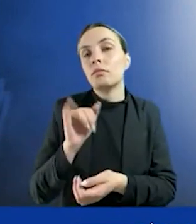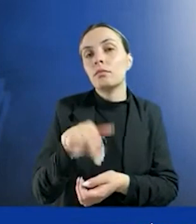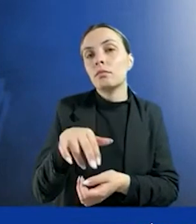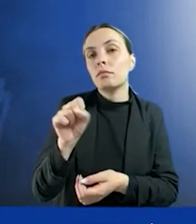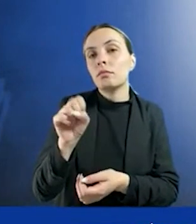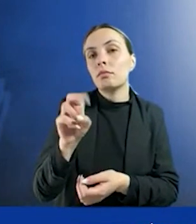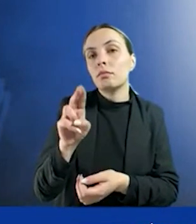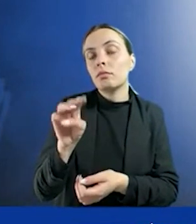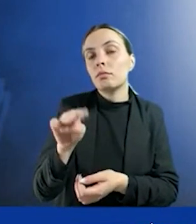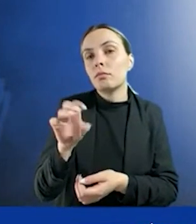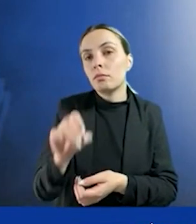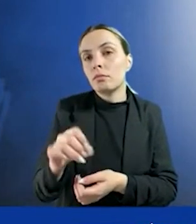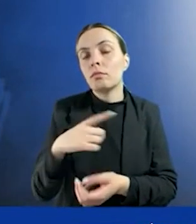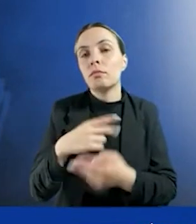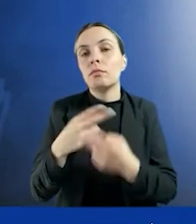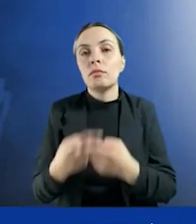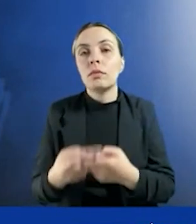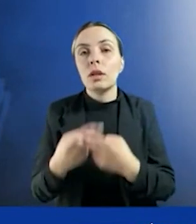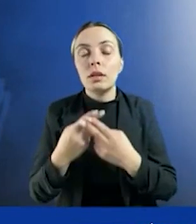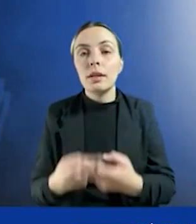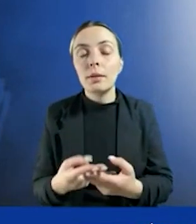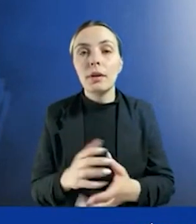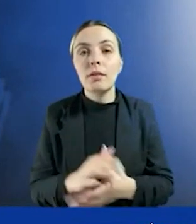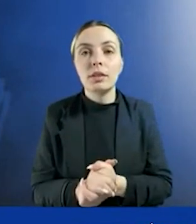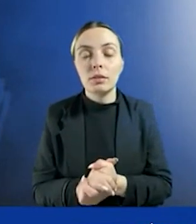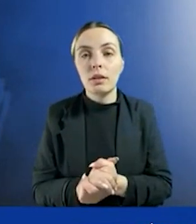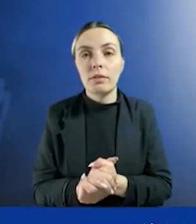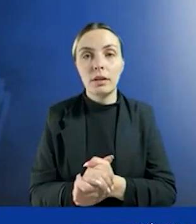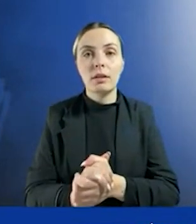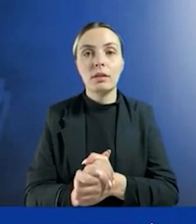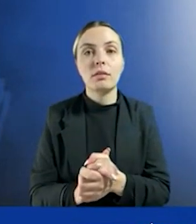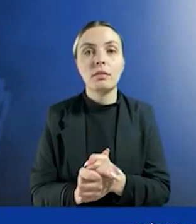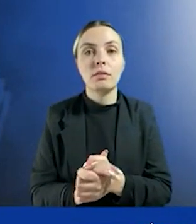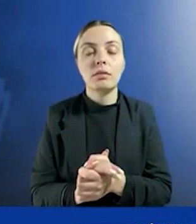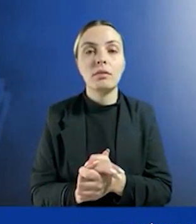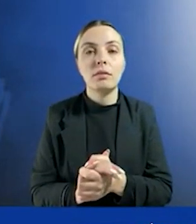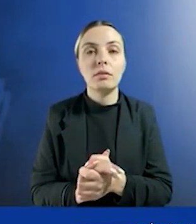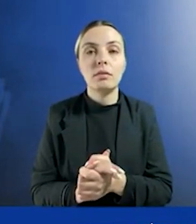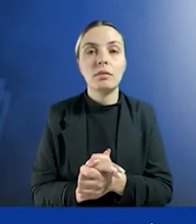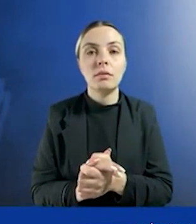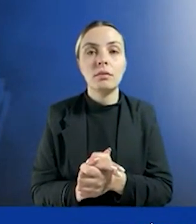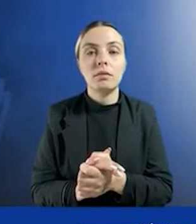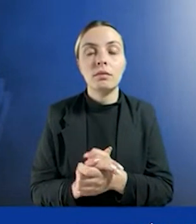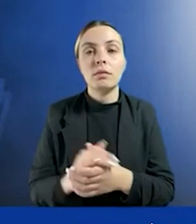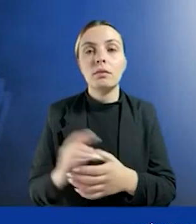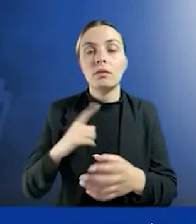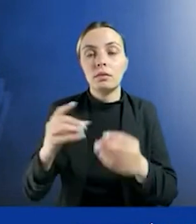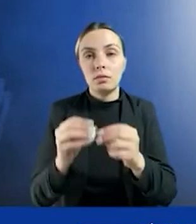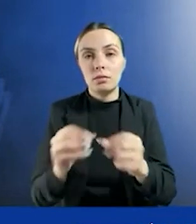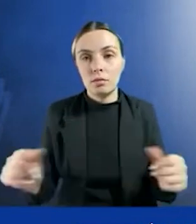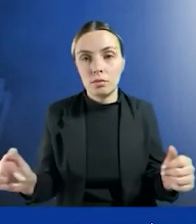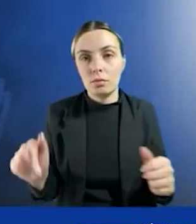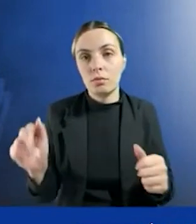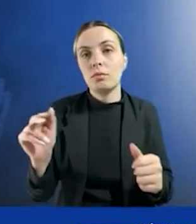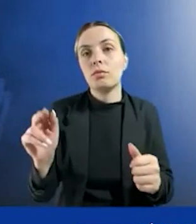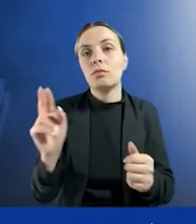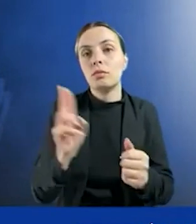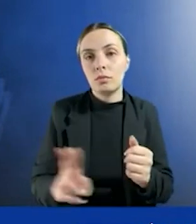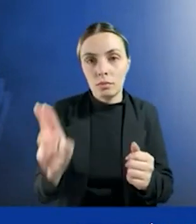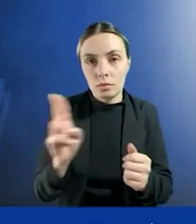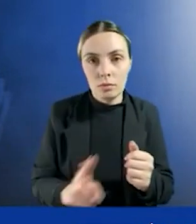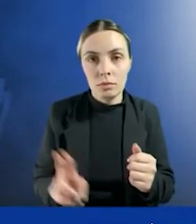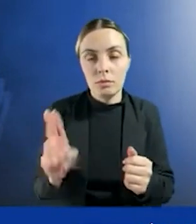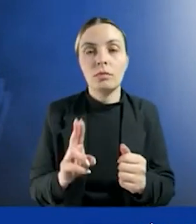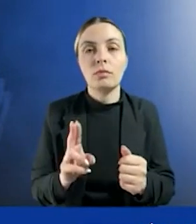ter uma ciência com base em conhecimento, uma inovação com base em ciência. O solo tem que ser utilizado como